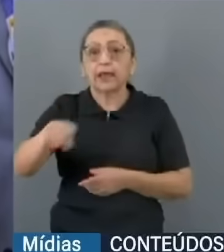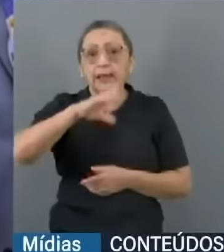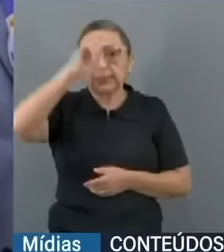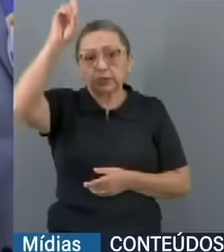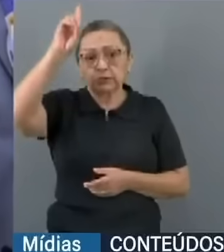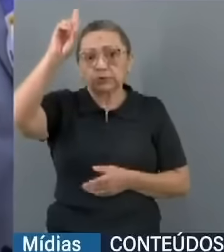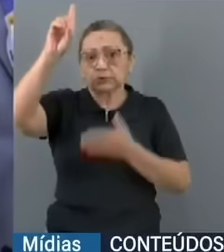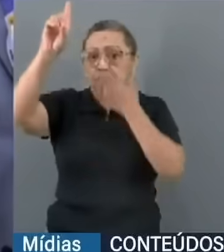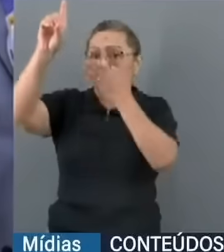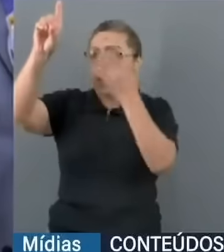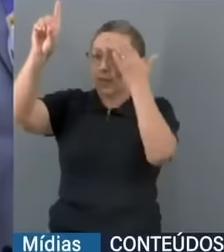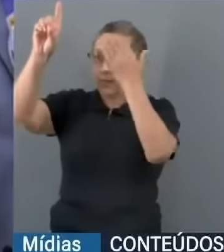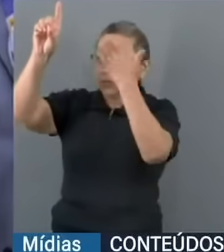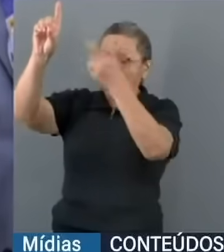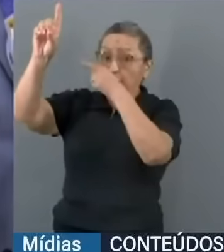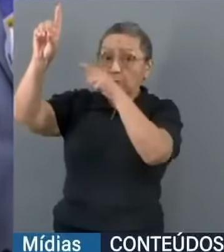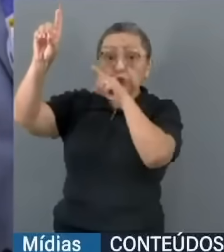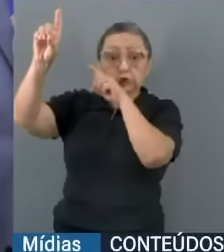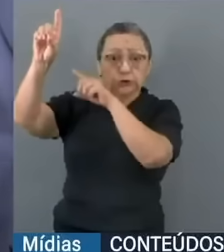a Deus, porque